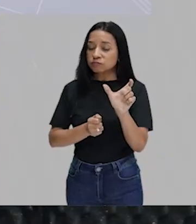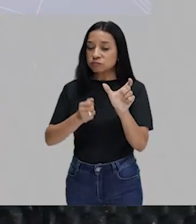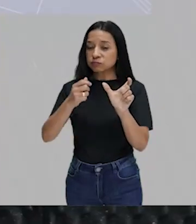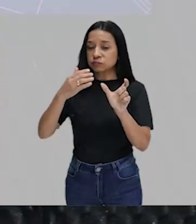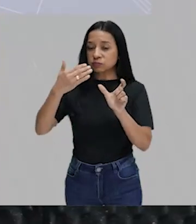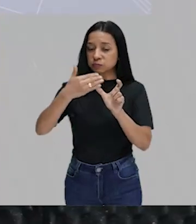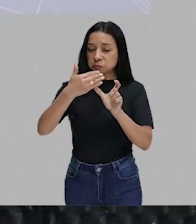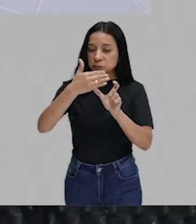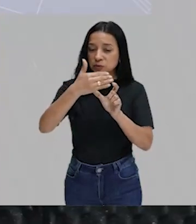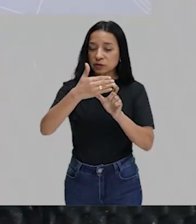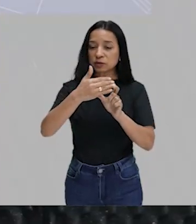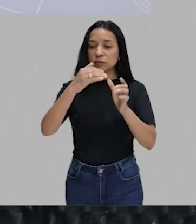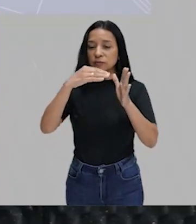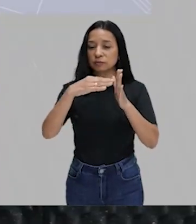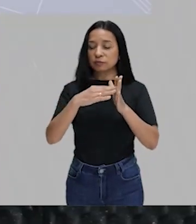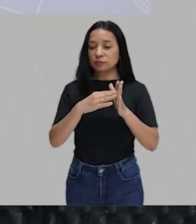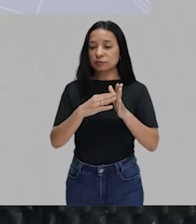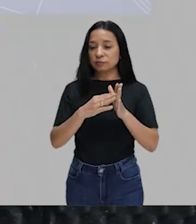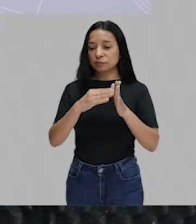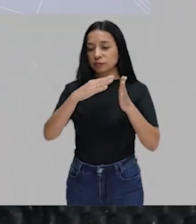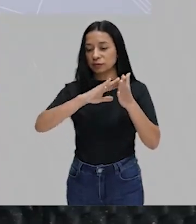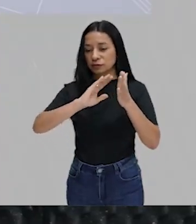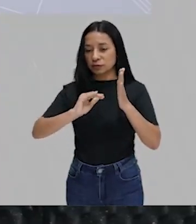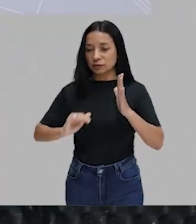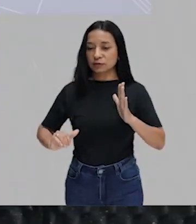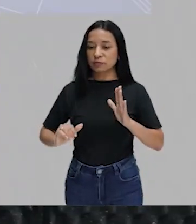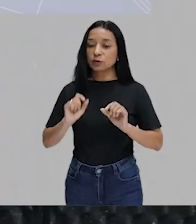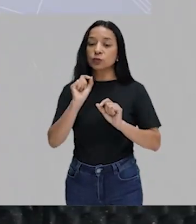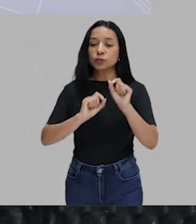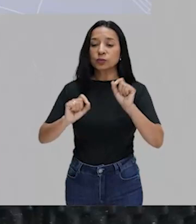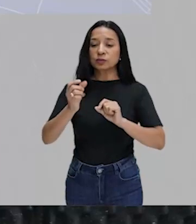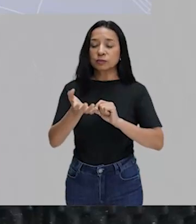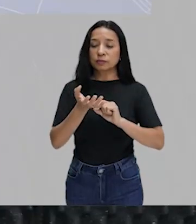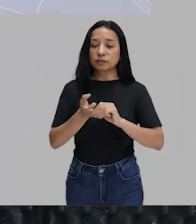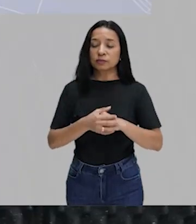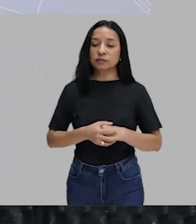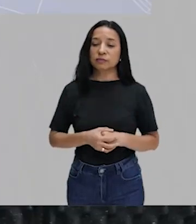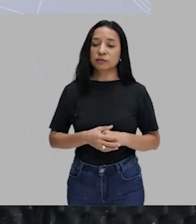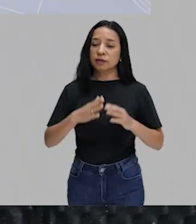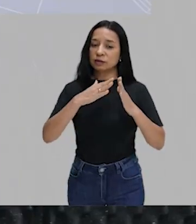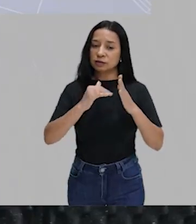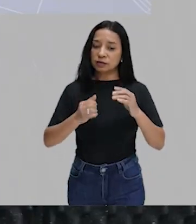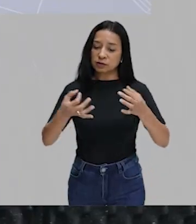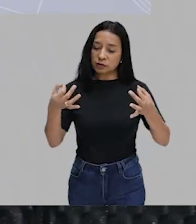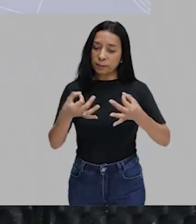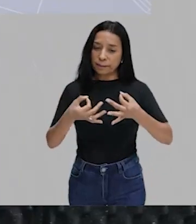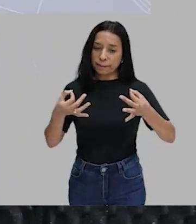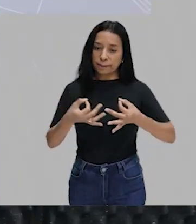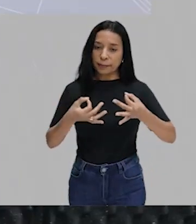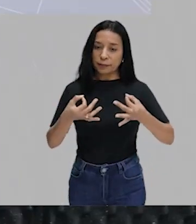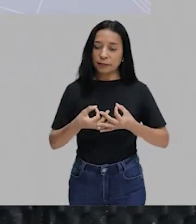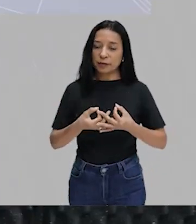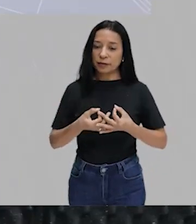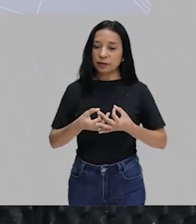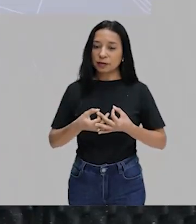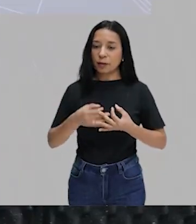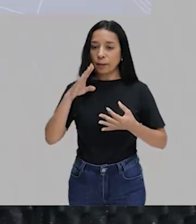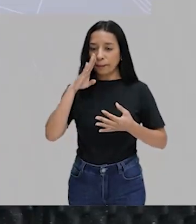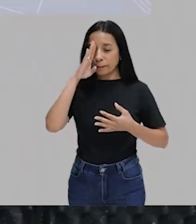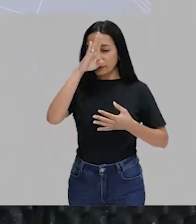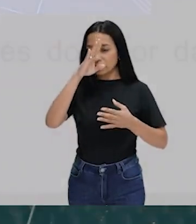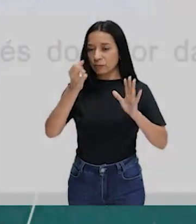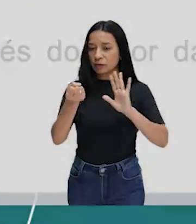versos. Esteticamente, era o que se queria. A estética tinha que ser perfeita, que era uma das principais marcas